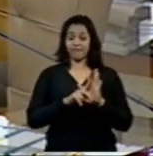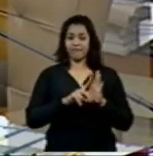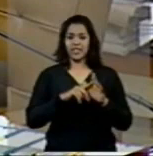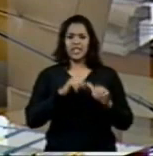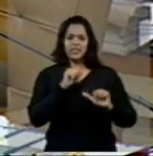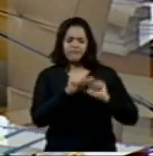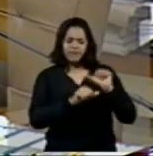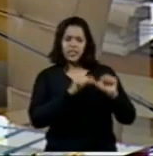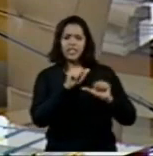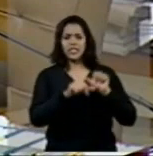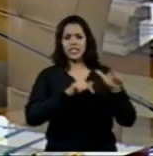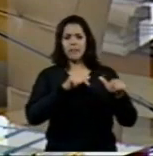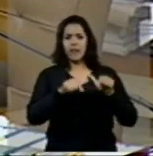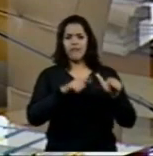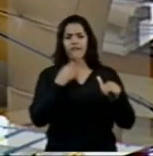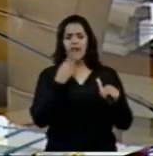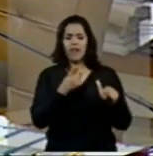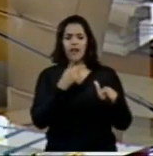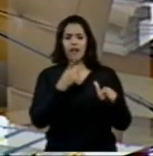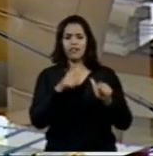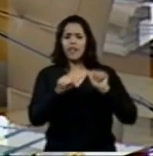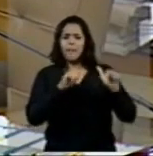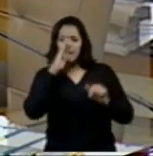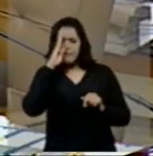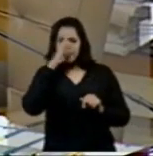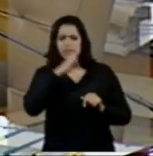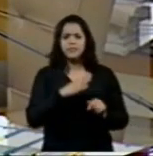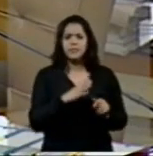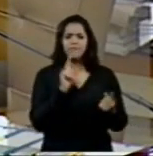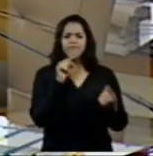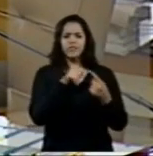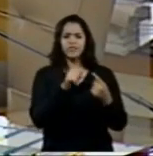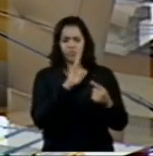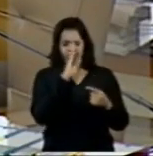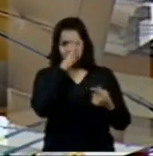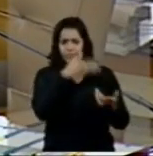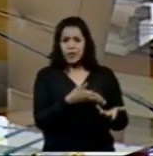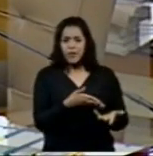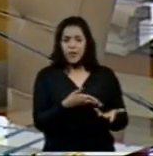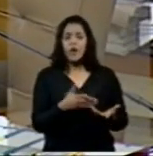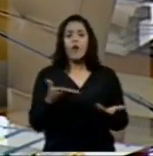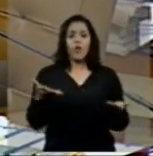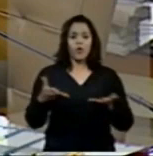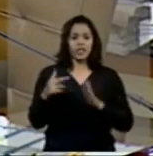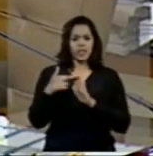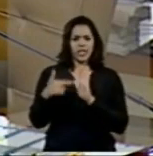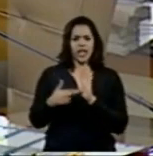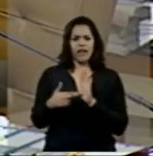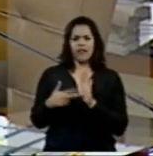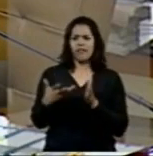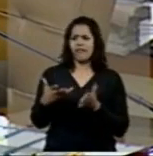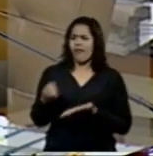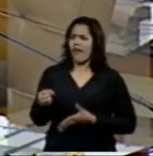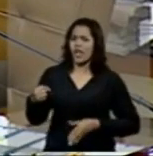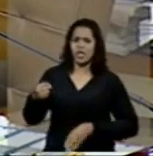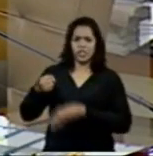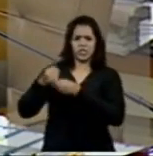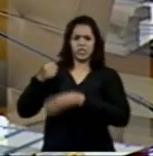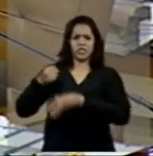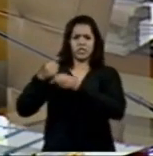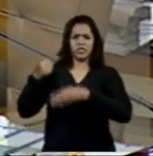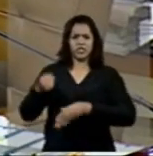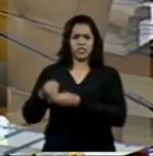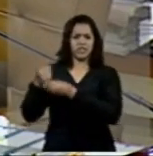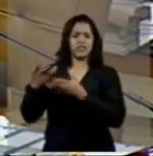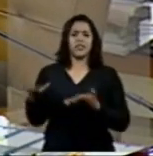trabalhista, fala em atividade principal. Há normas especiais que falam atividades acessórias, atividades